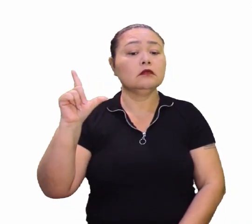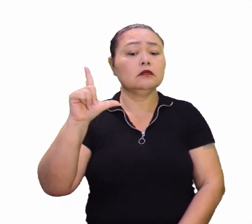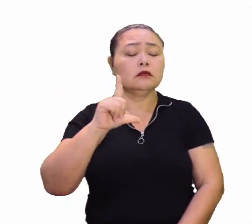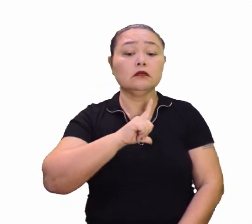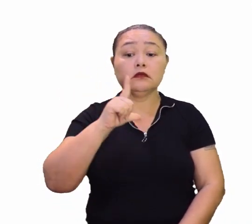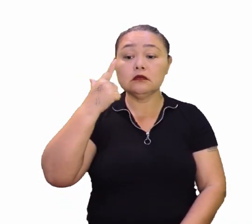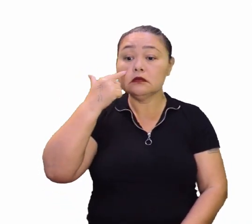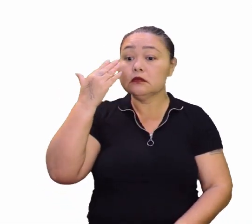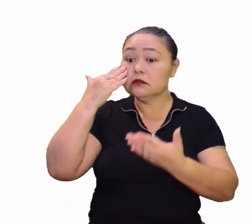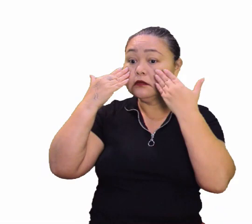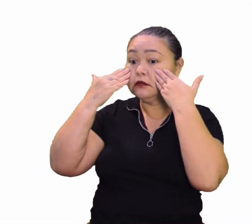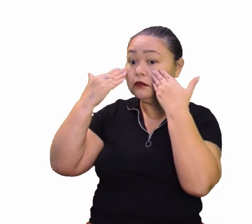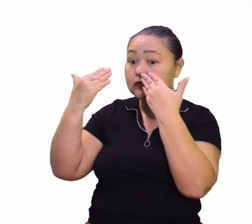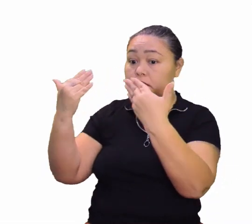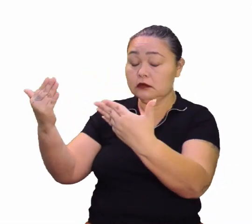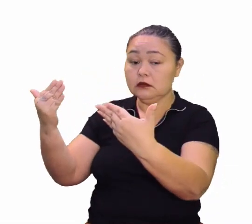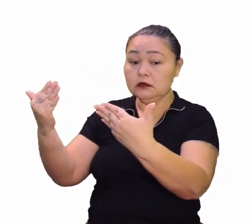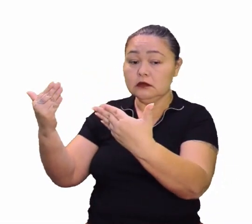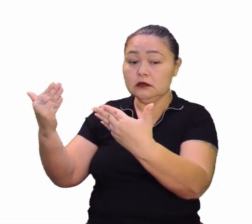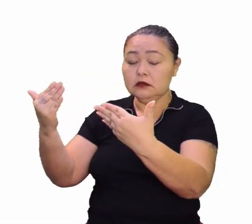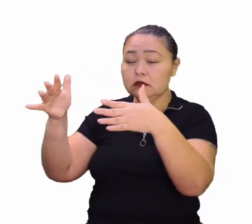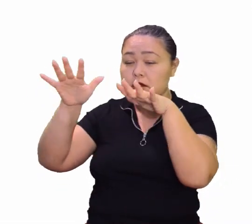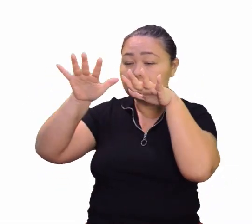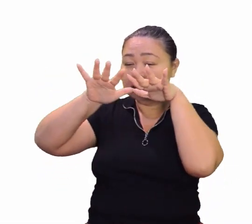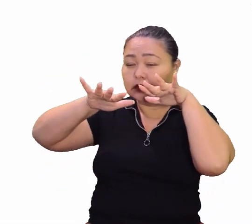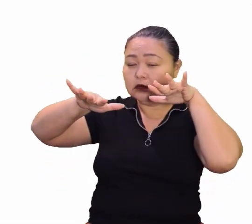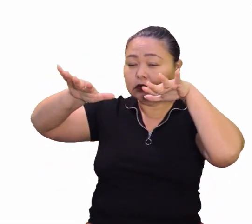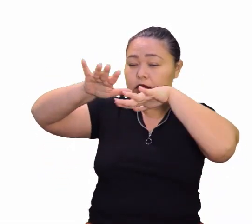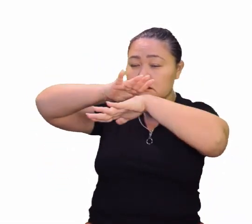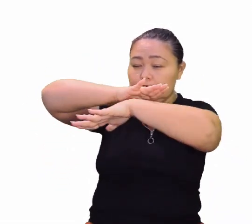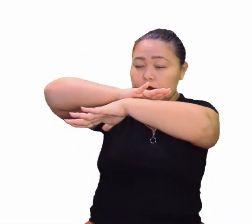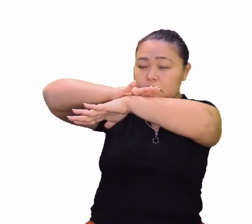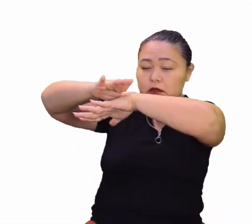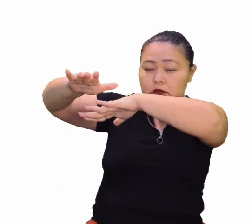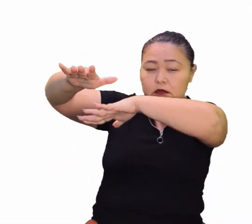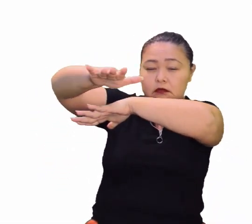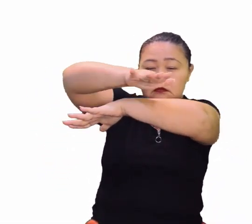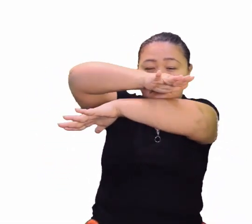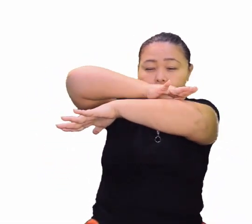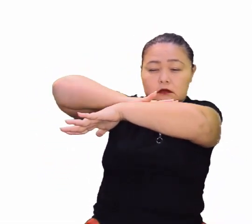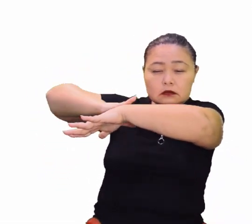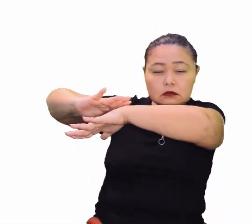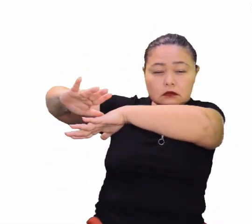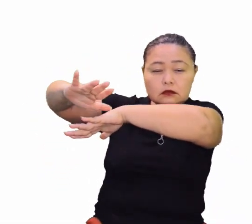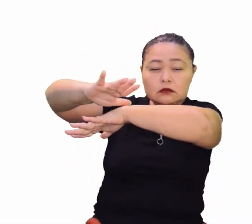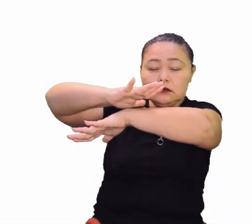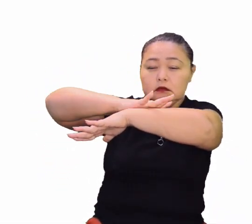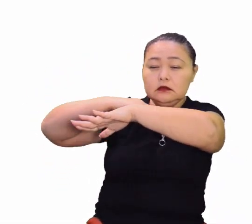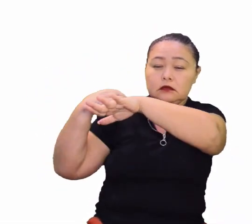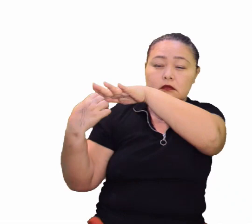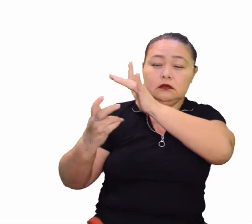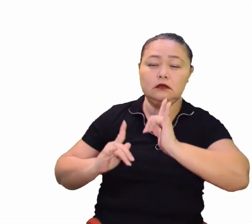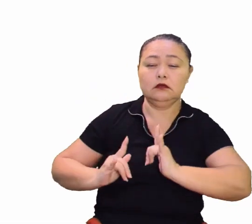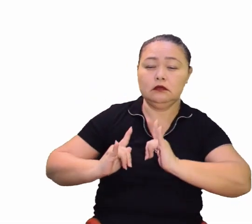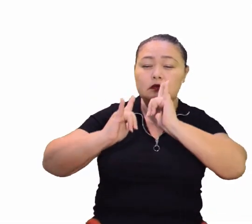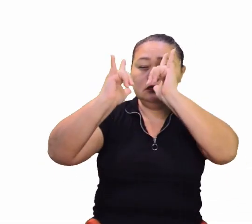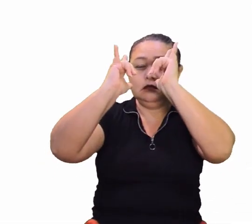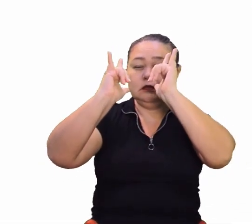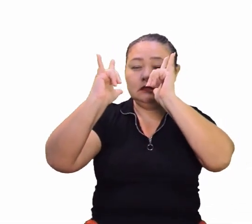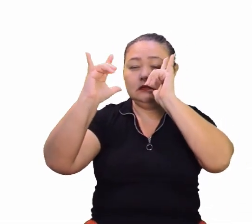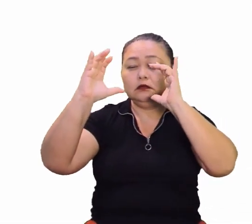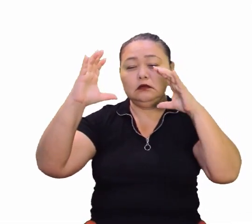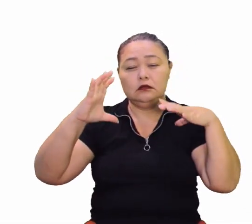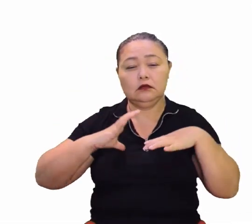tem essa visão aí, ó, tipo essa camada cobrindo os prédios, a cidade,